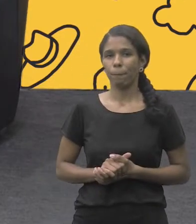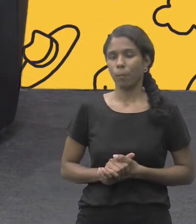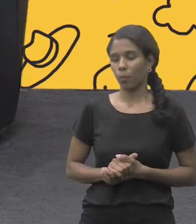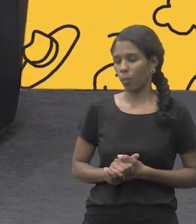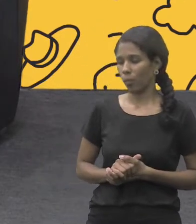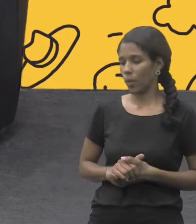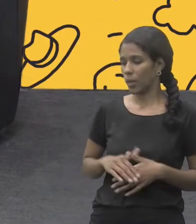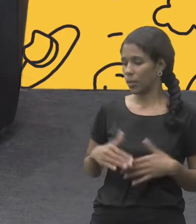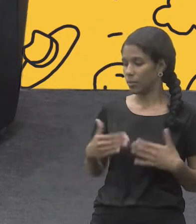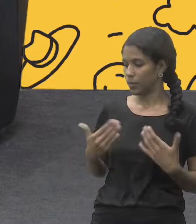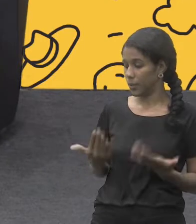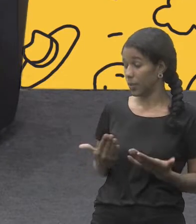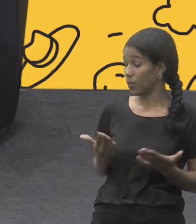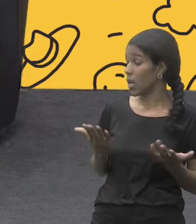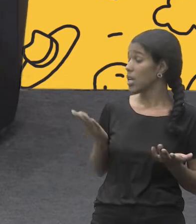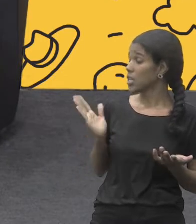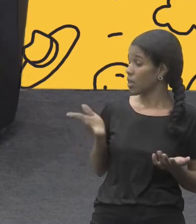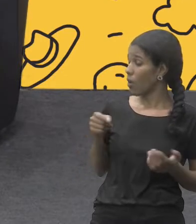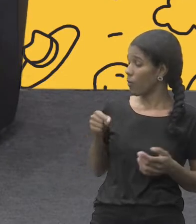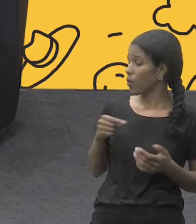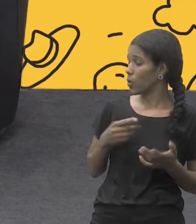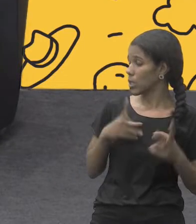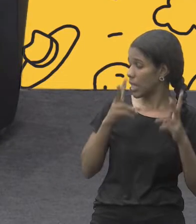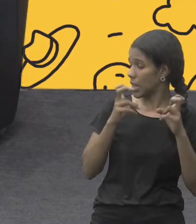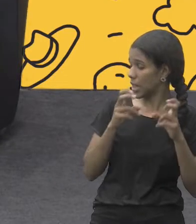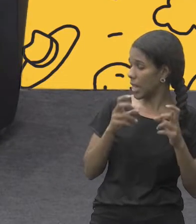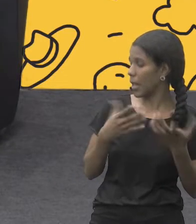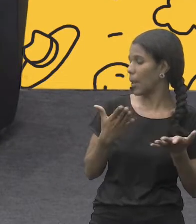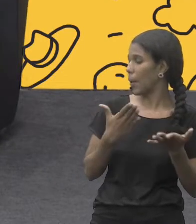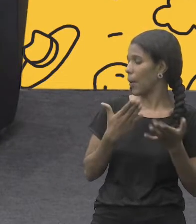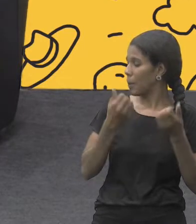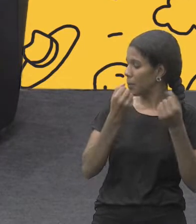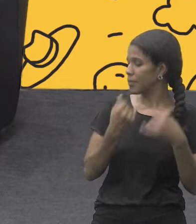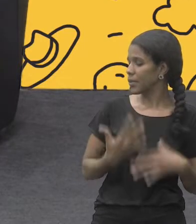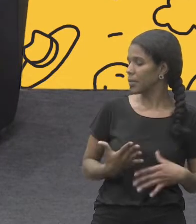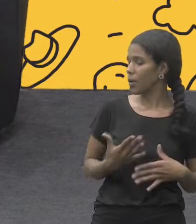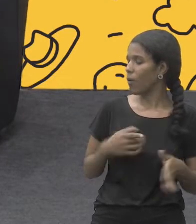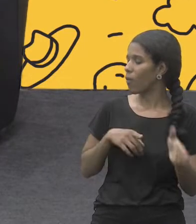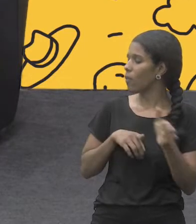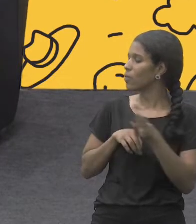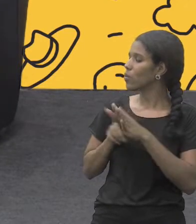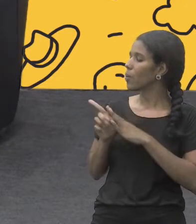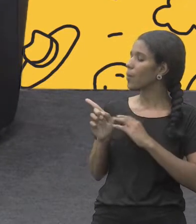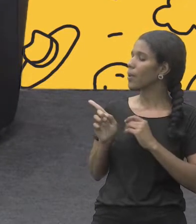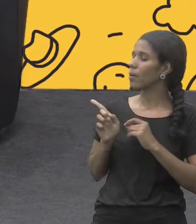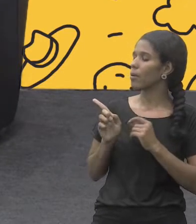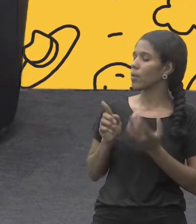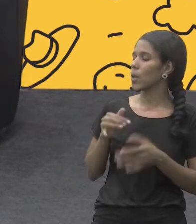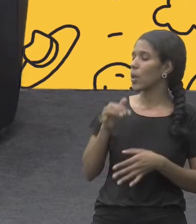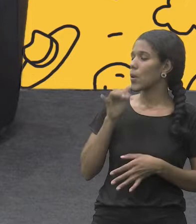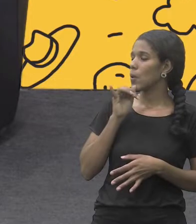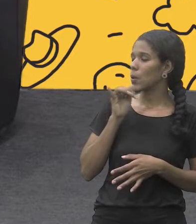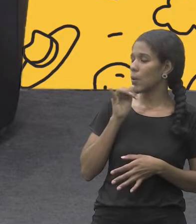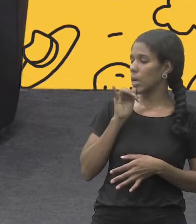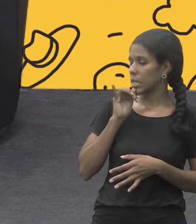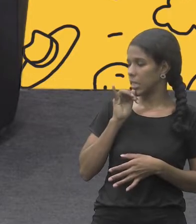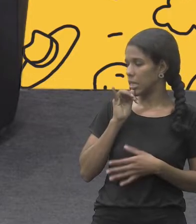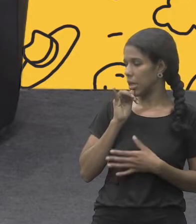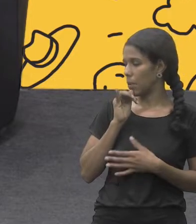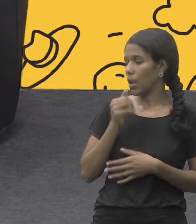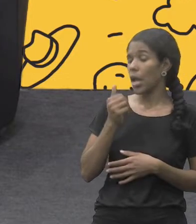Já que você tocou nesse assunto, vou fazer outras perguntas sobre a mulher em relação ao esporte de autodefesa.